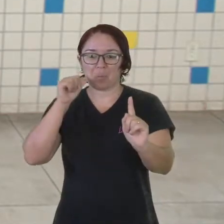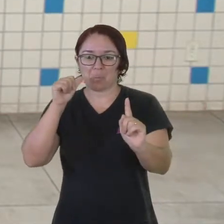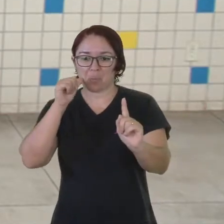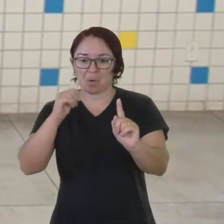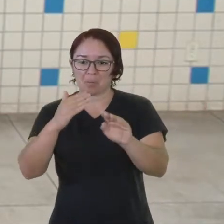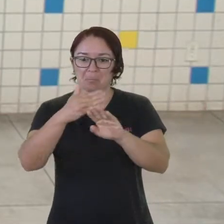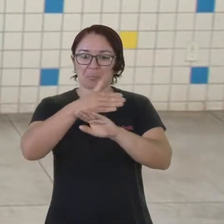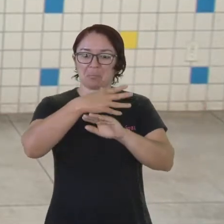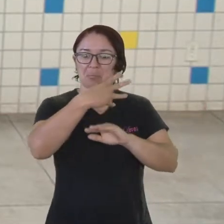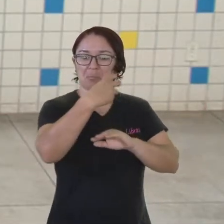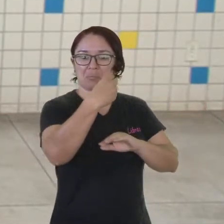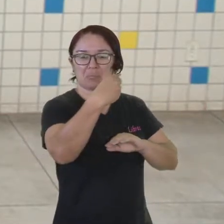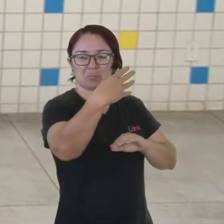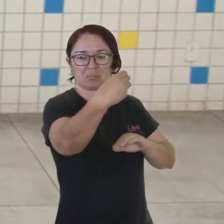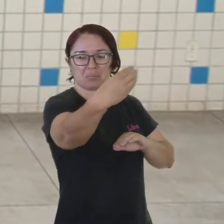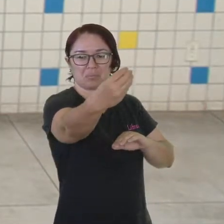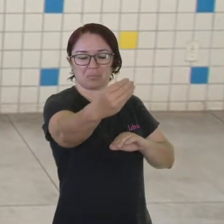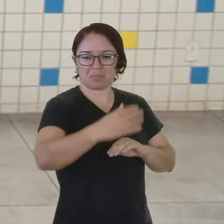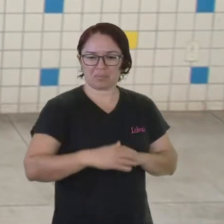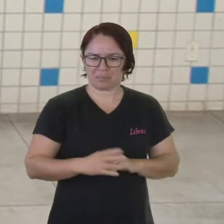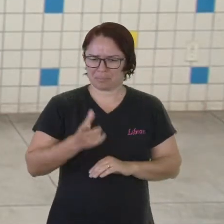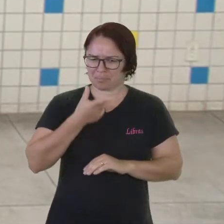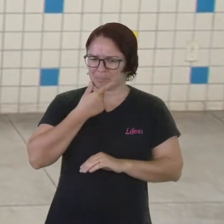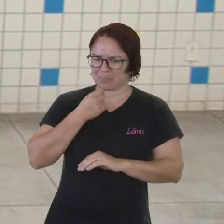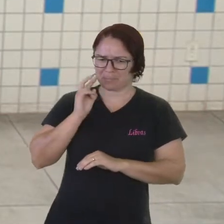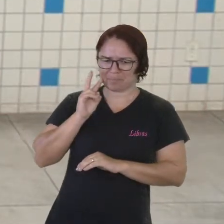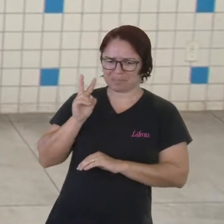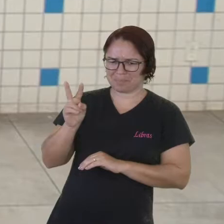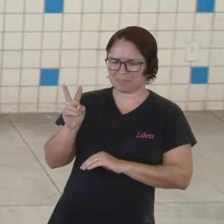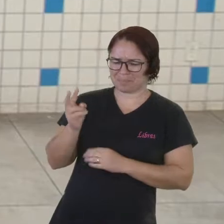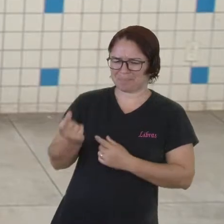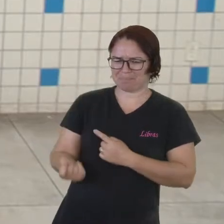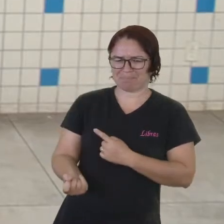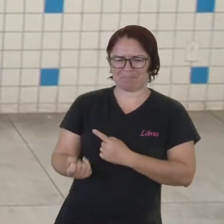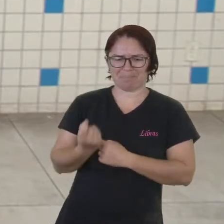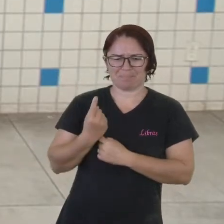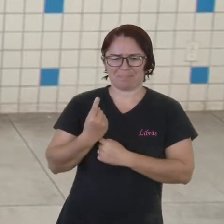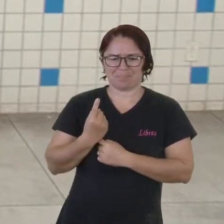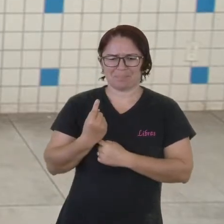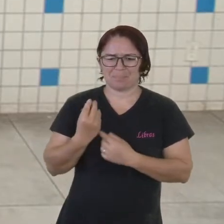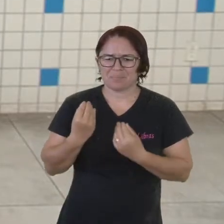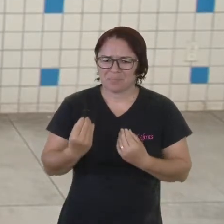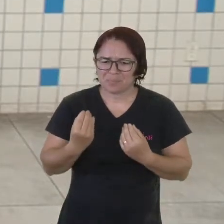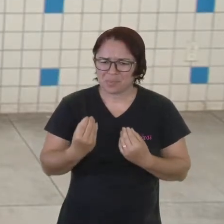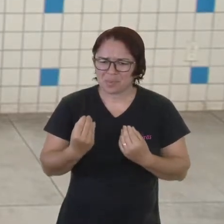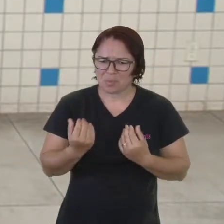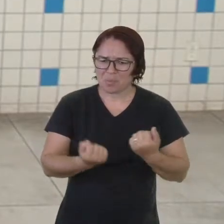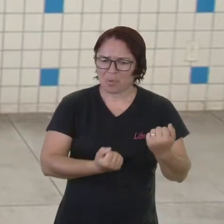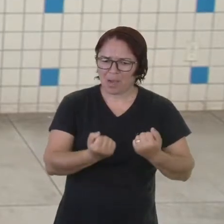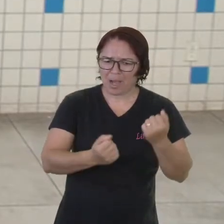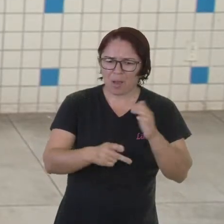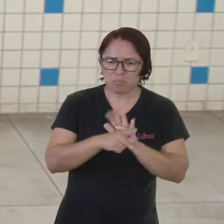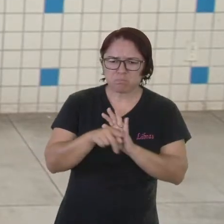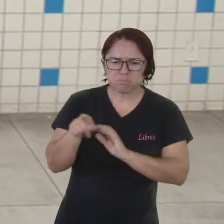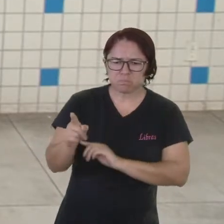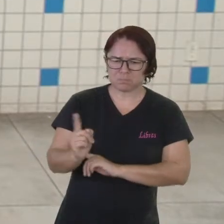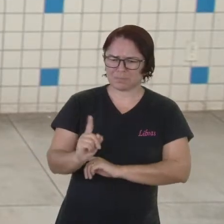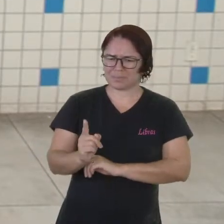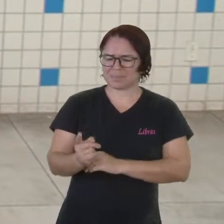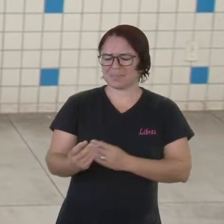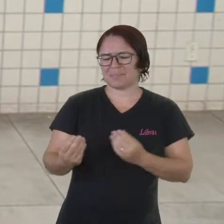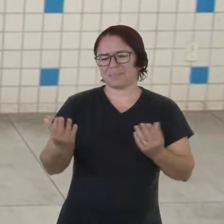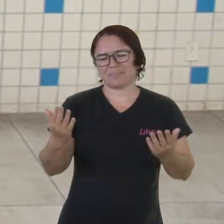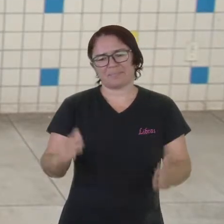no ônibus e vai embora. O moço que trocou o pneu fica espantado, de boca aberta, não entendendo o que